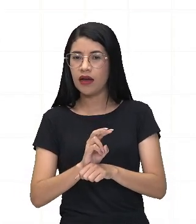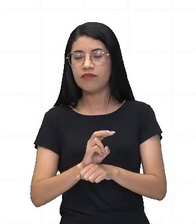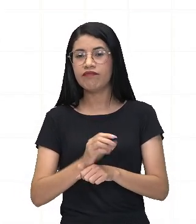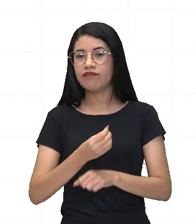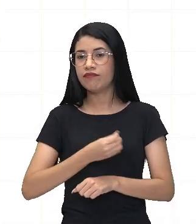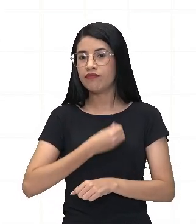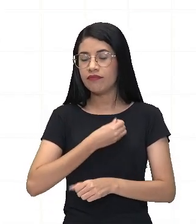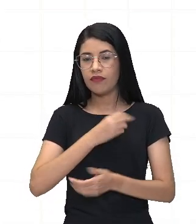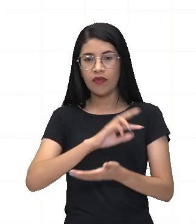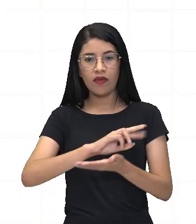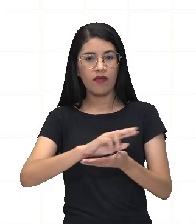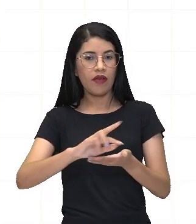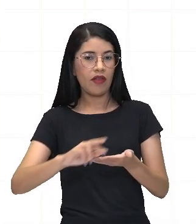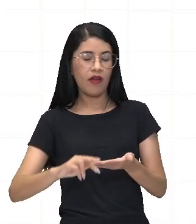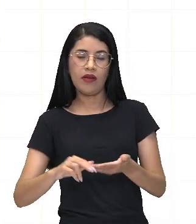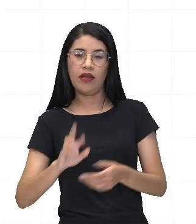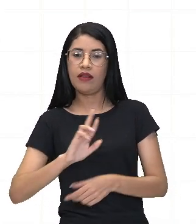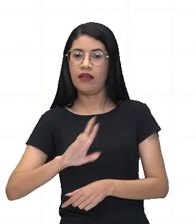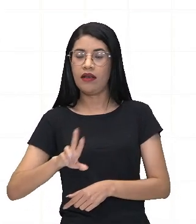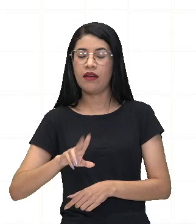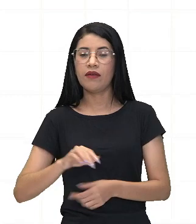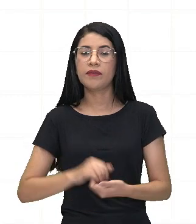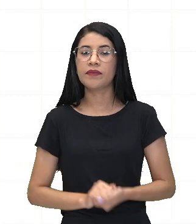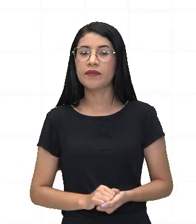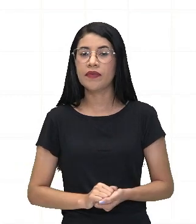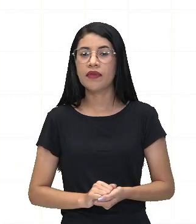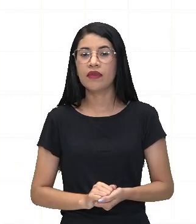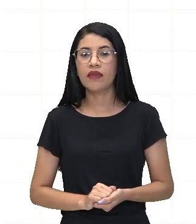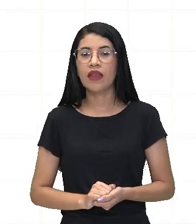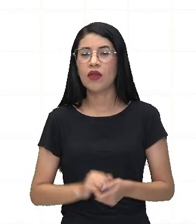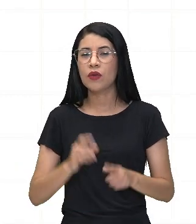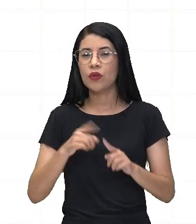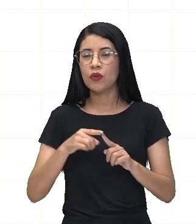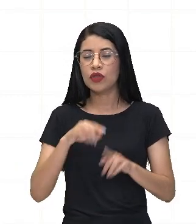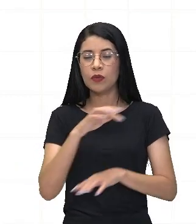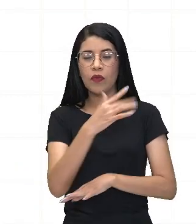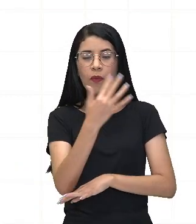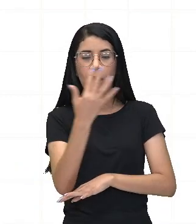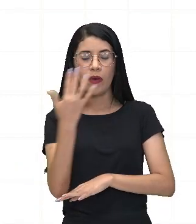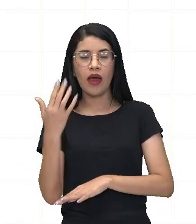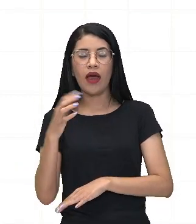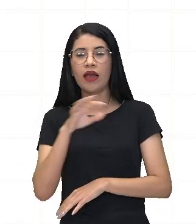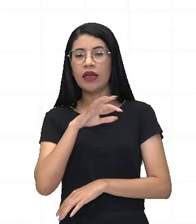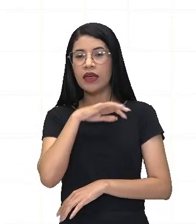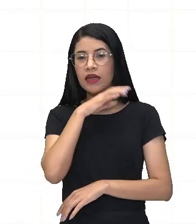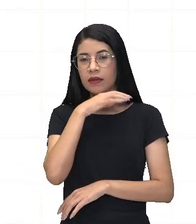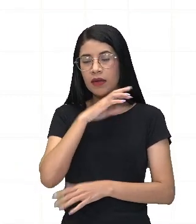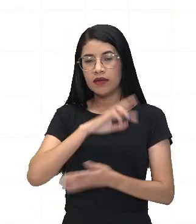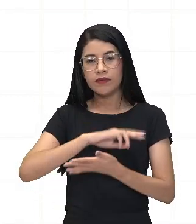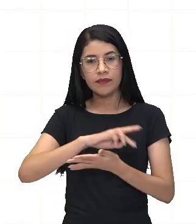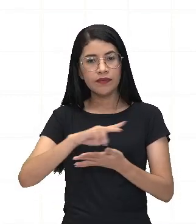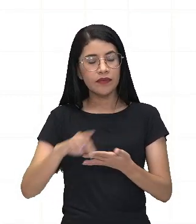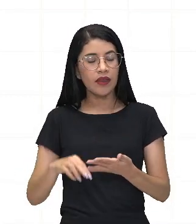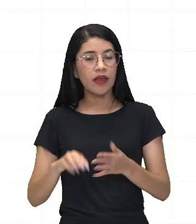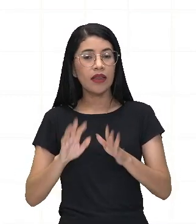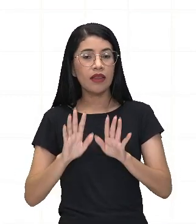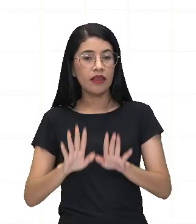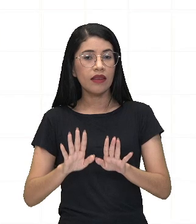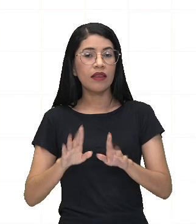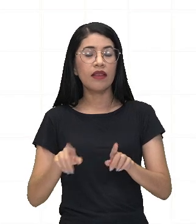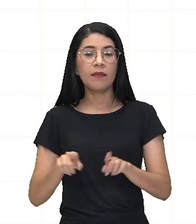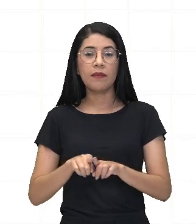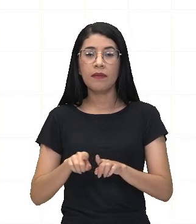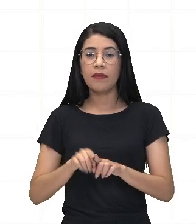sua diversidade biológica, das suas espécies de vegetais e animais, mas também essa